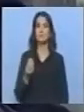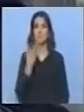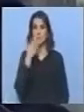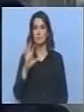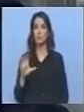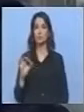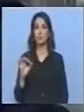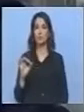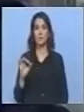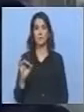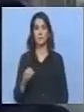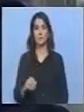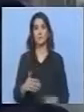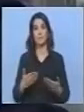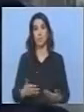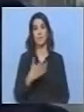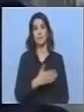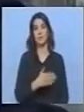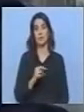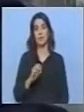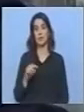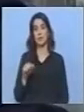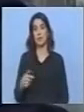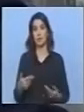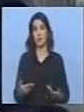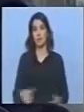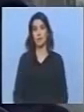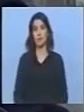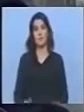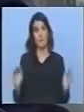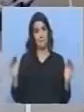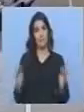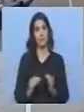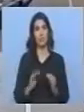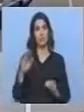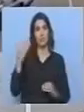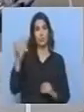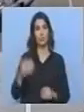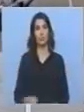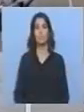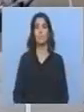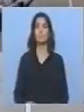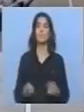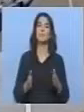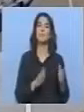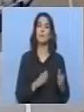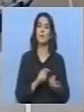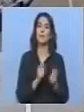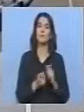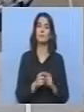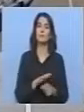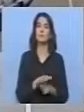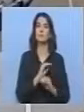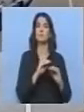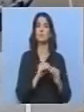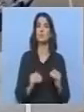anos face aos cerca de 130 mil da atualidade. E, portanto, de um lado é necessário configurar um ensino superior